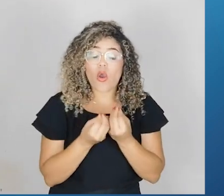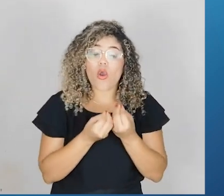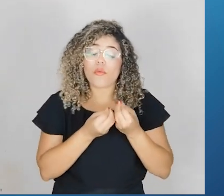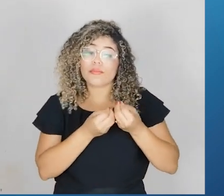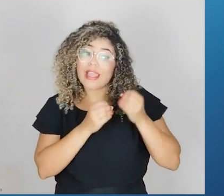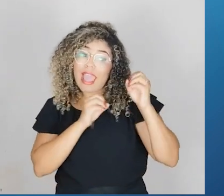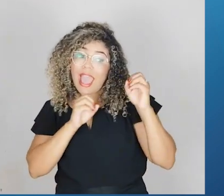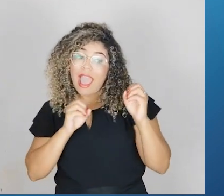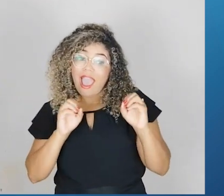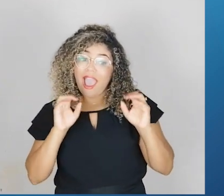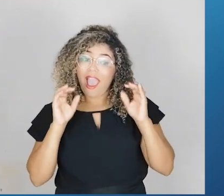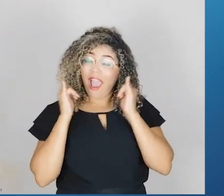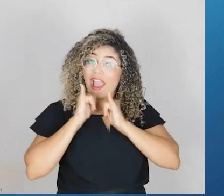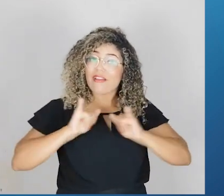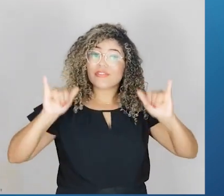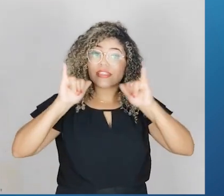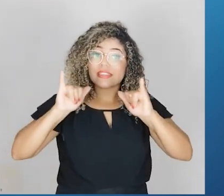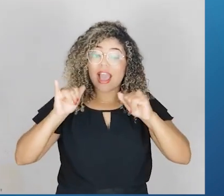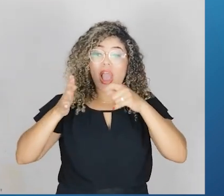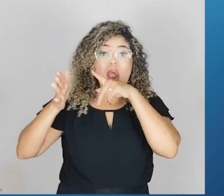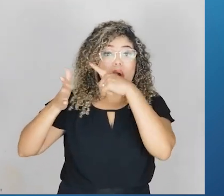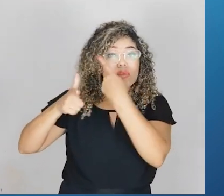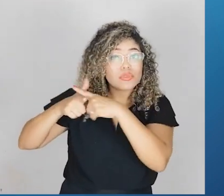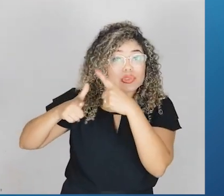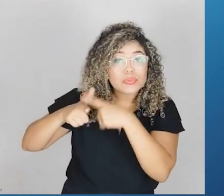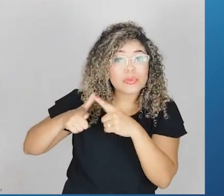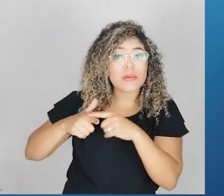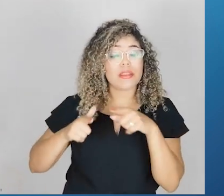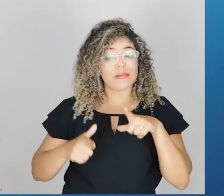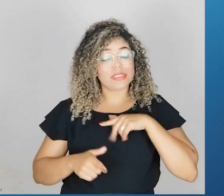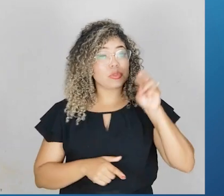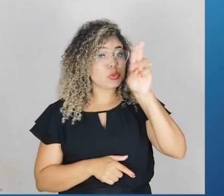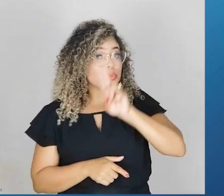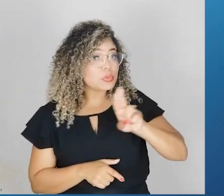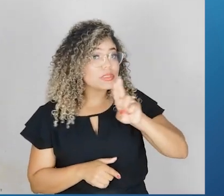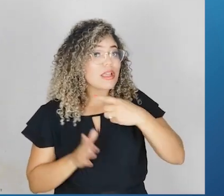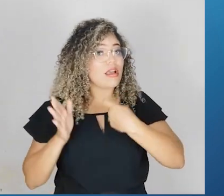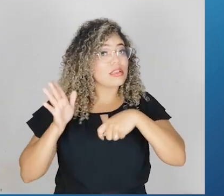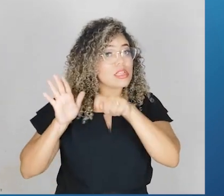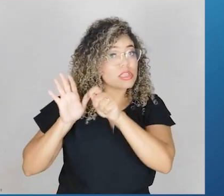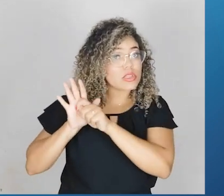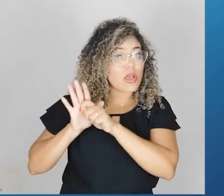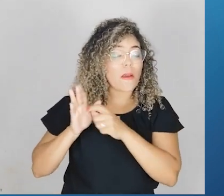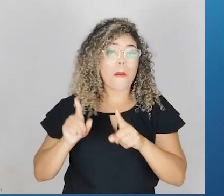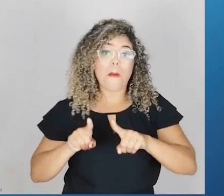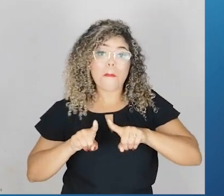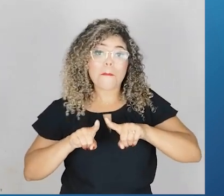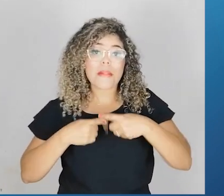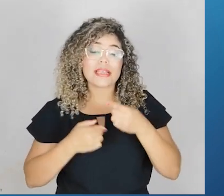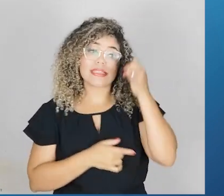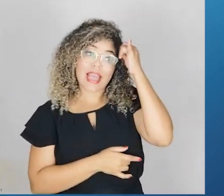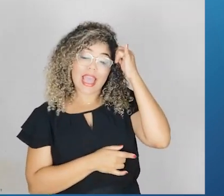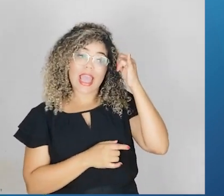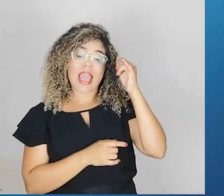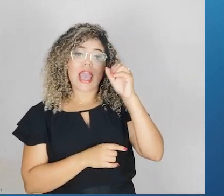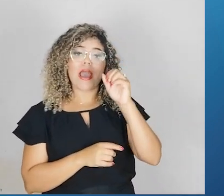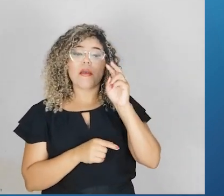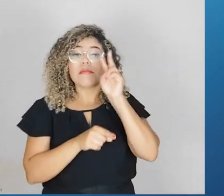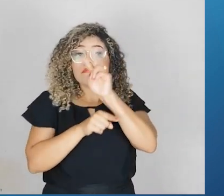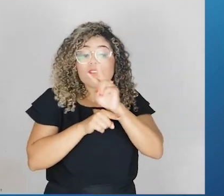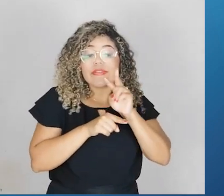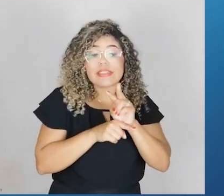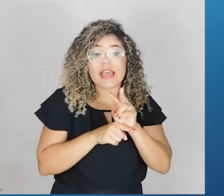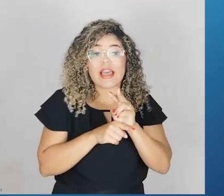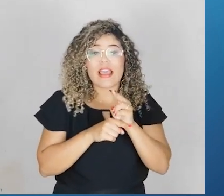de alerta dos principais riscos que as substâncias oferecem. Já a prevenção secundária, nós temos um momento